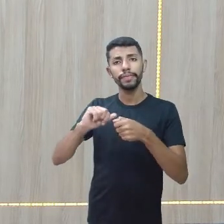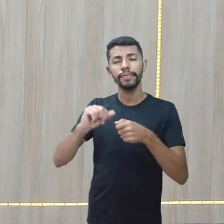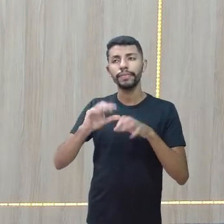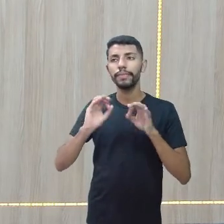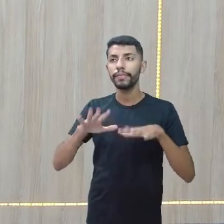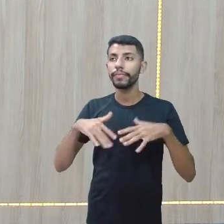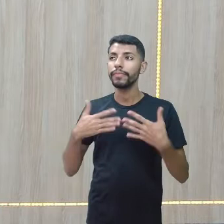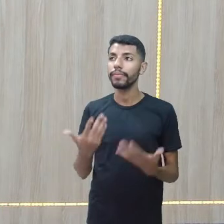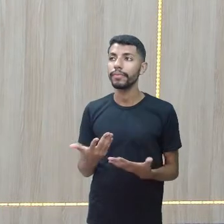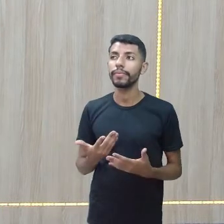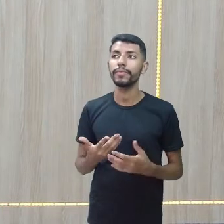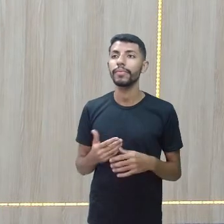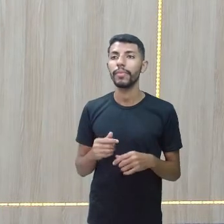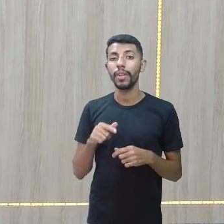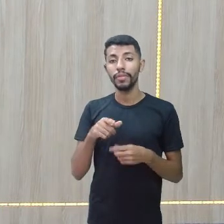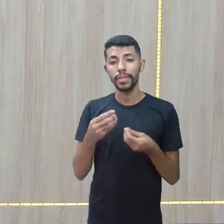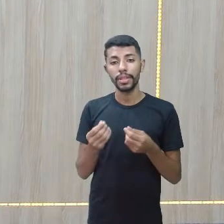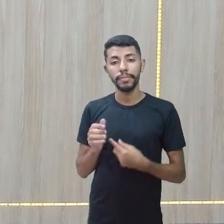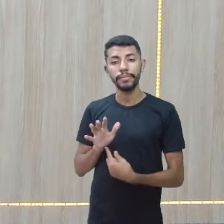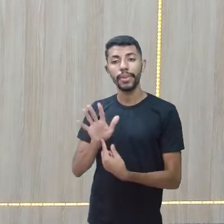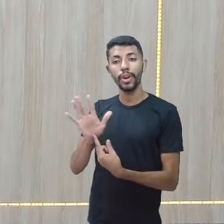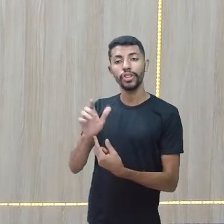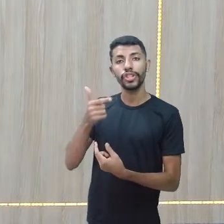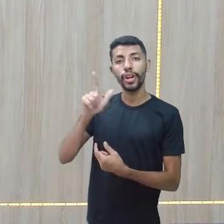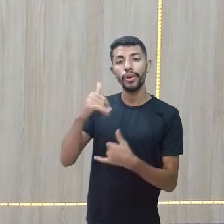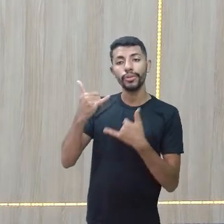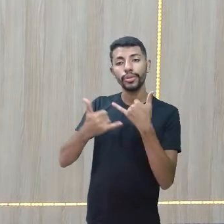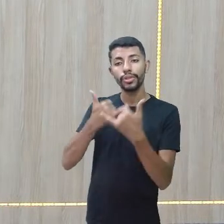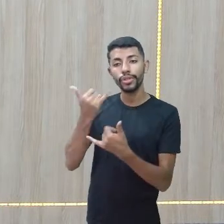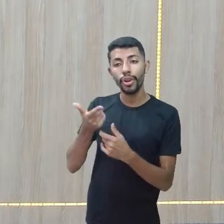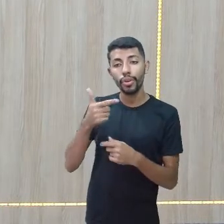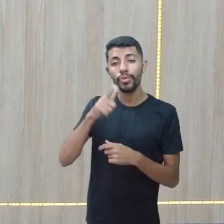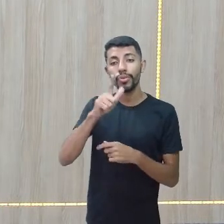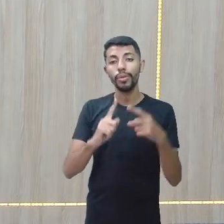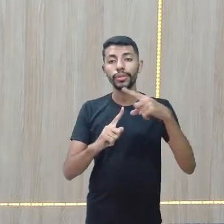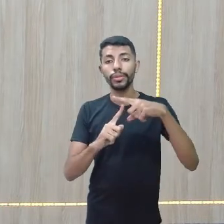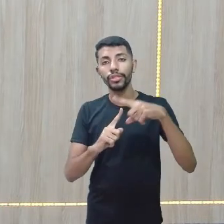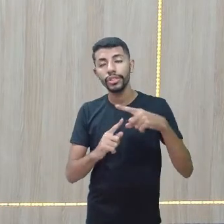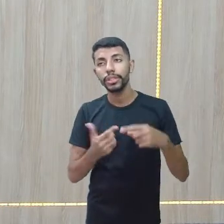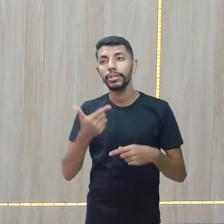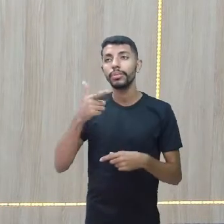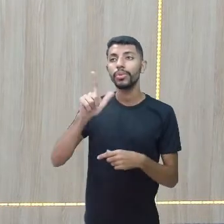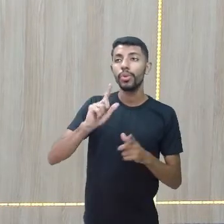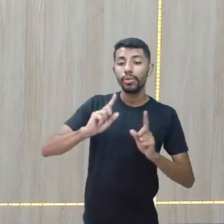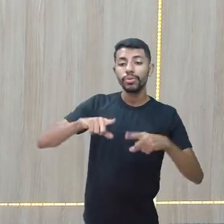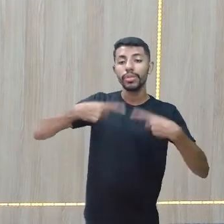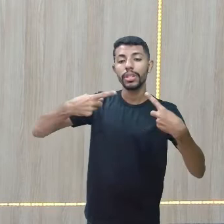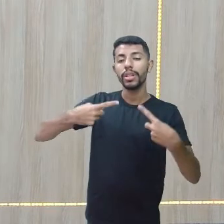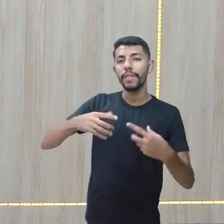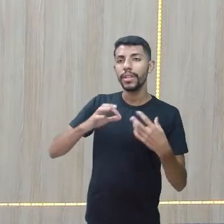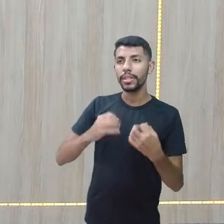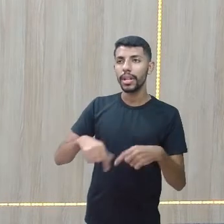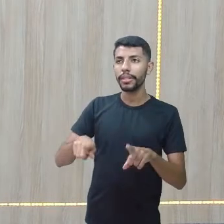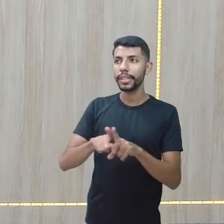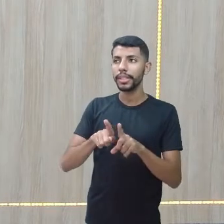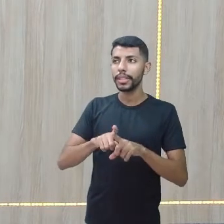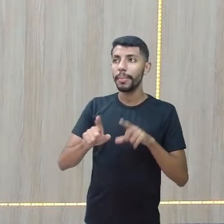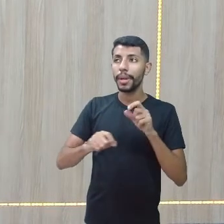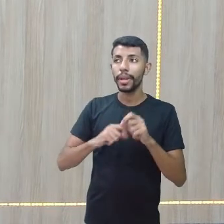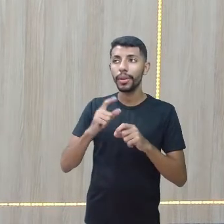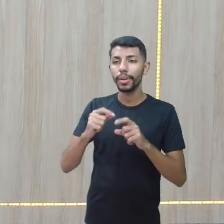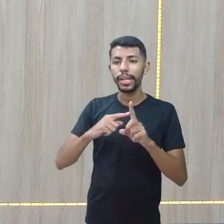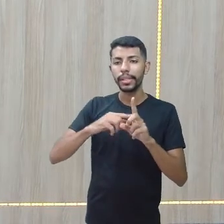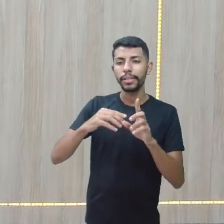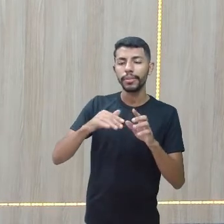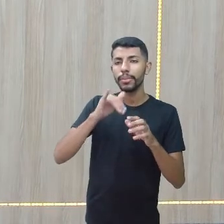Então, quando você oferece outros jogos, com outras configurações, com outros desafios e com níveis de